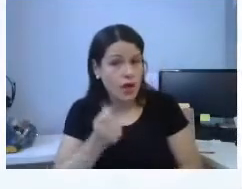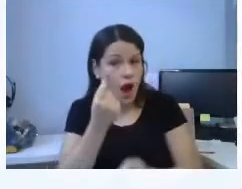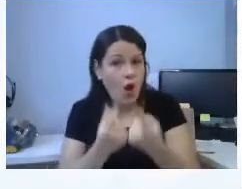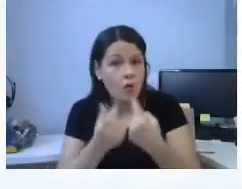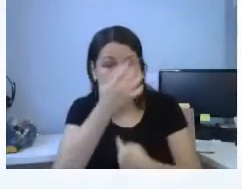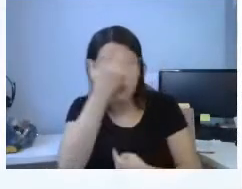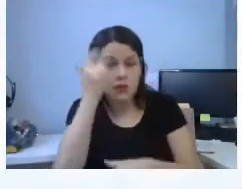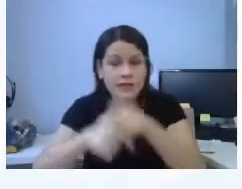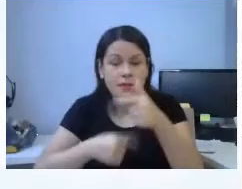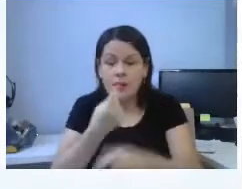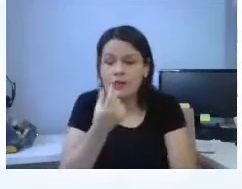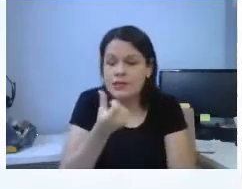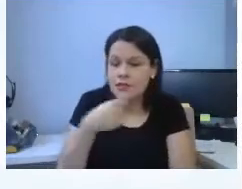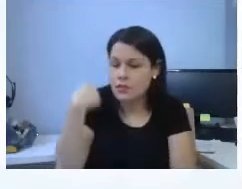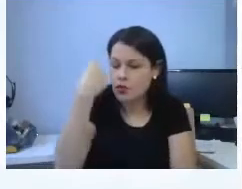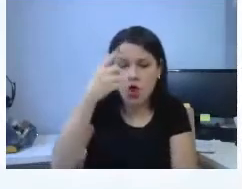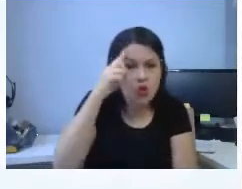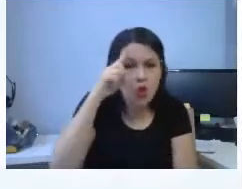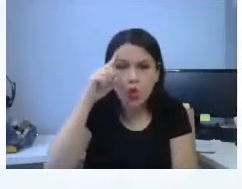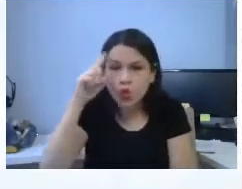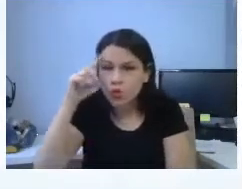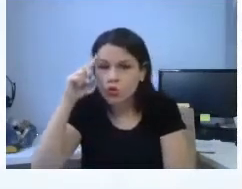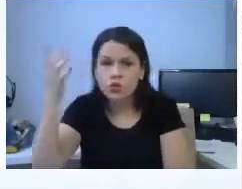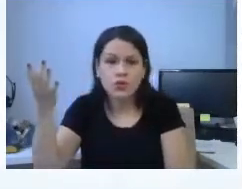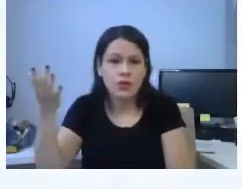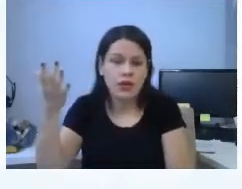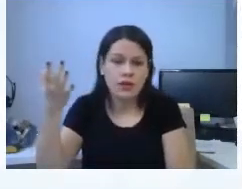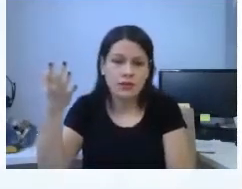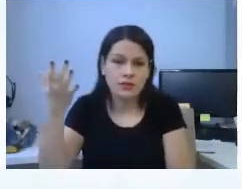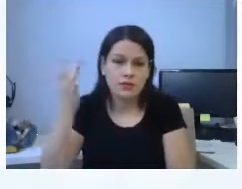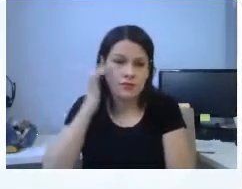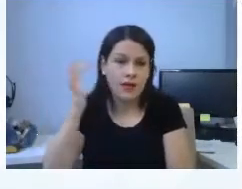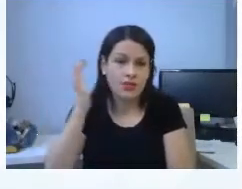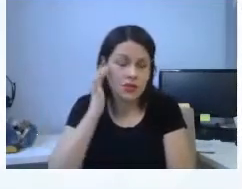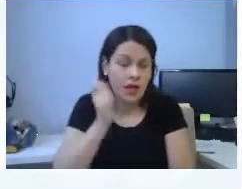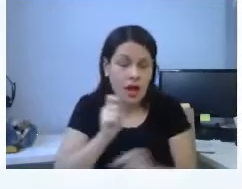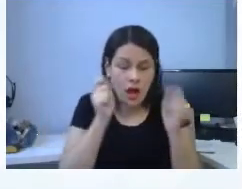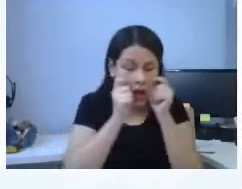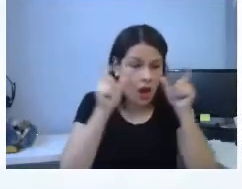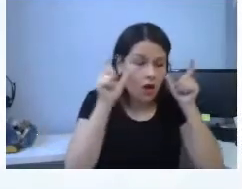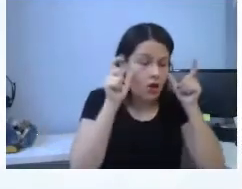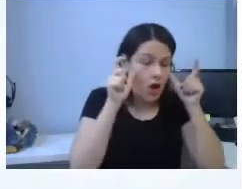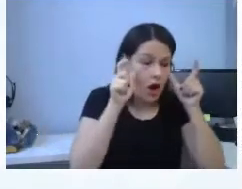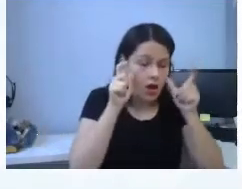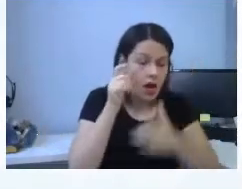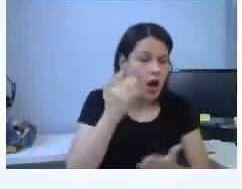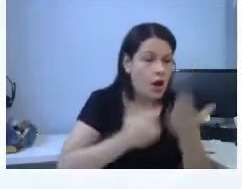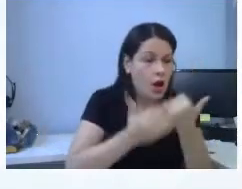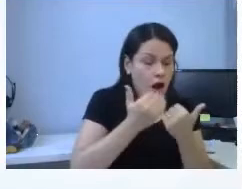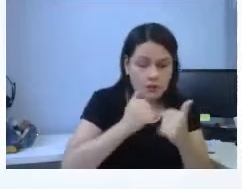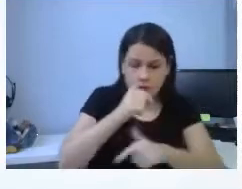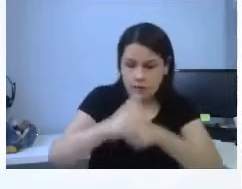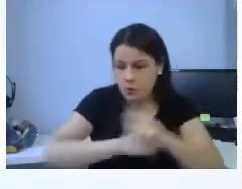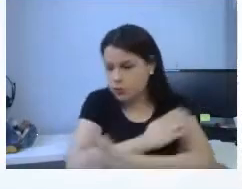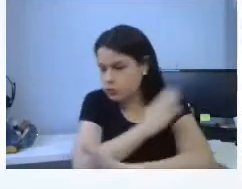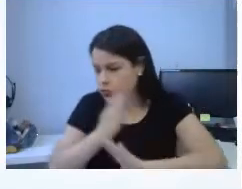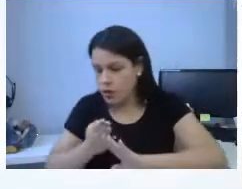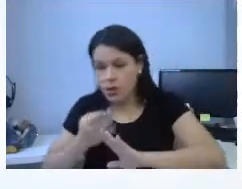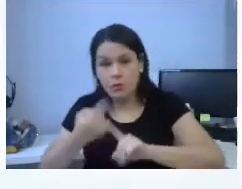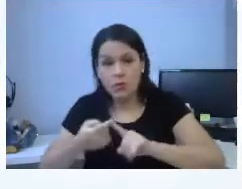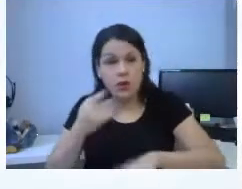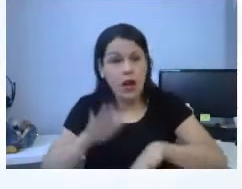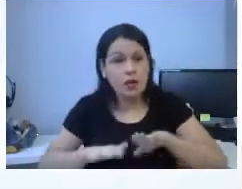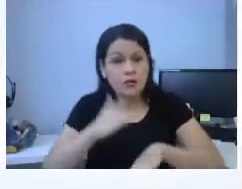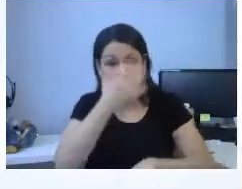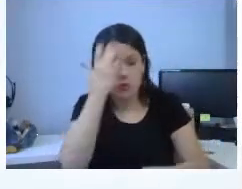16 horas por dia trabalhando praticamente, acordando, comendo e trabalhando, porque estão em casa e alguns até estão